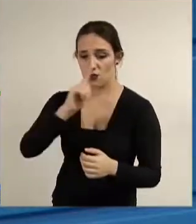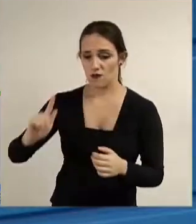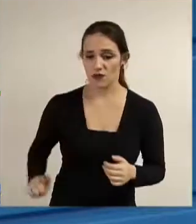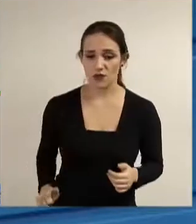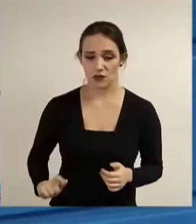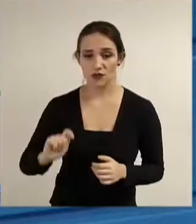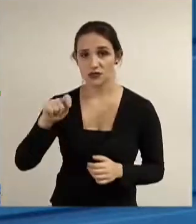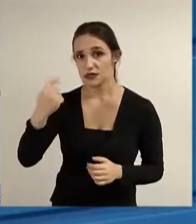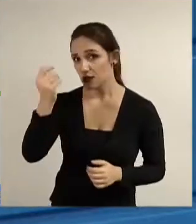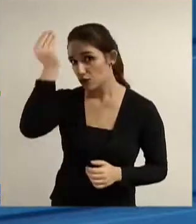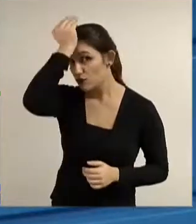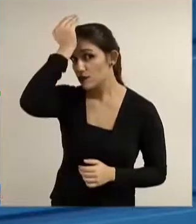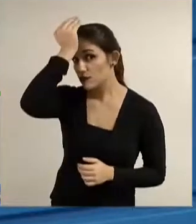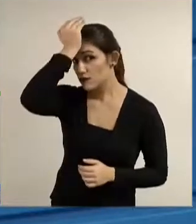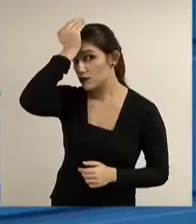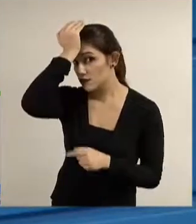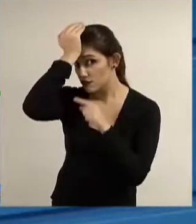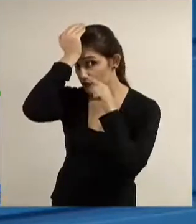Azambuja,